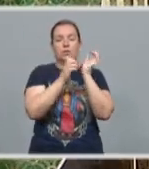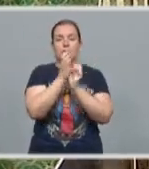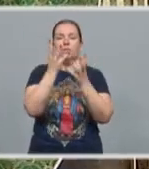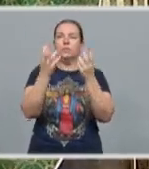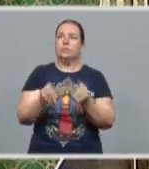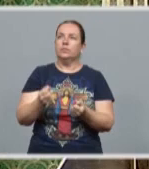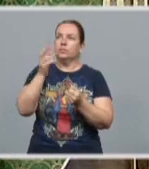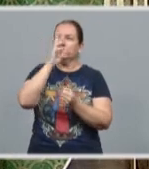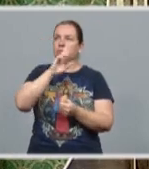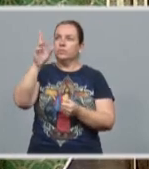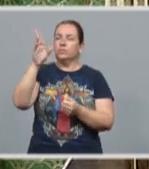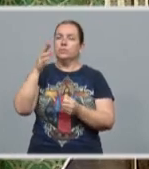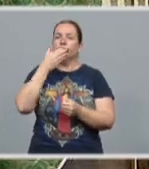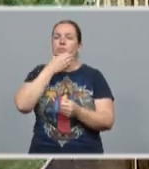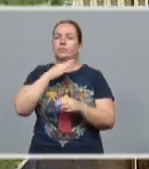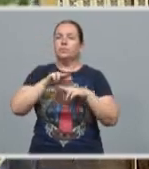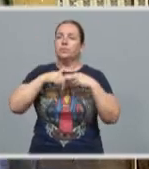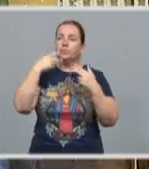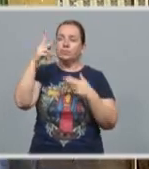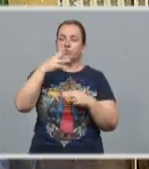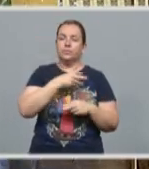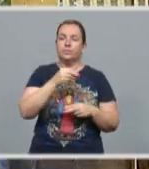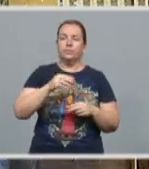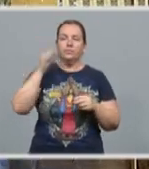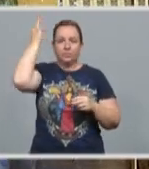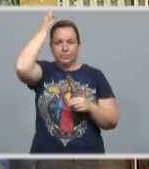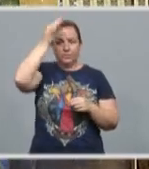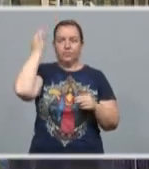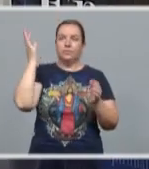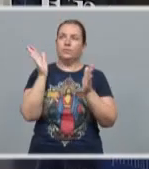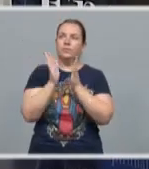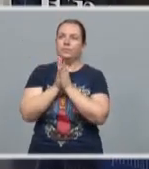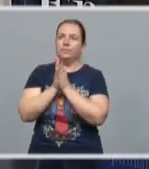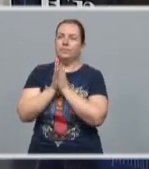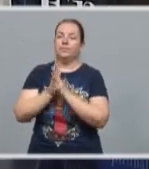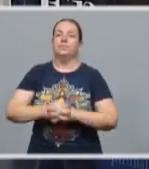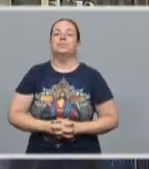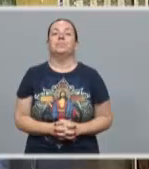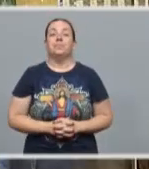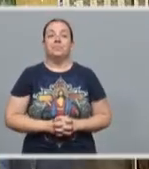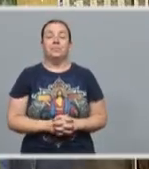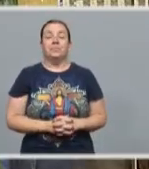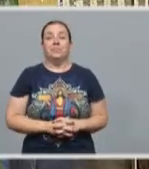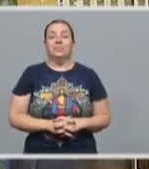Atendei-nos, ó Pai, por teu Filho, no Espírito Santo. Amém. Amém.